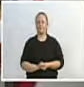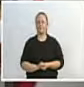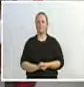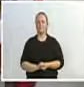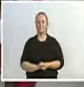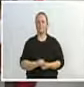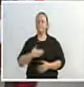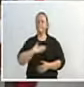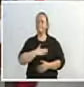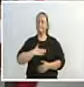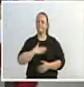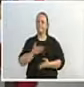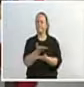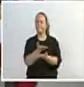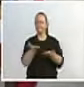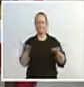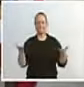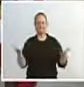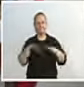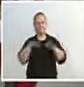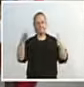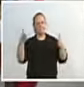E saúdo a mesa diretora, senhores vereadores,